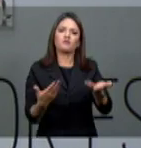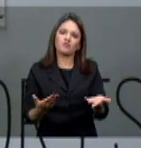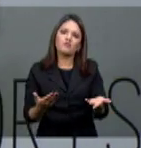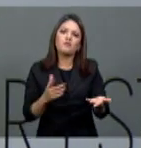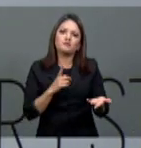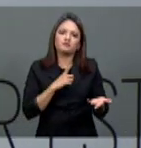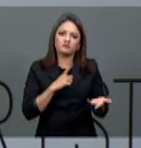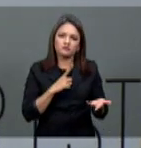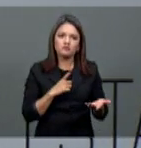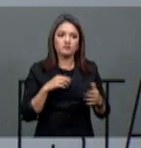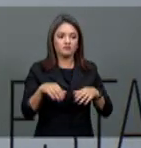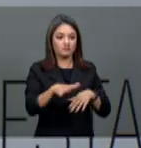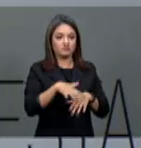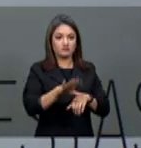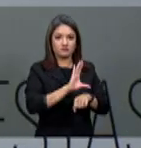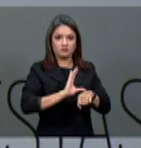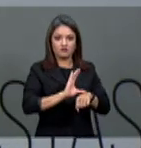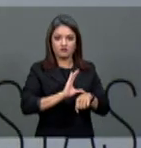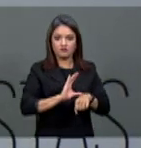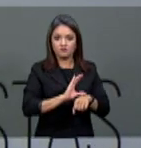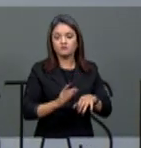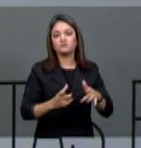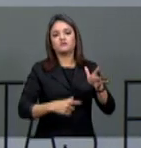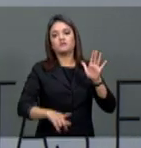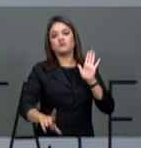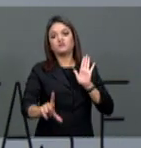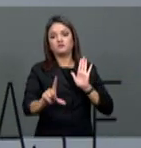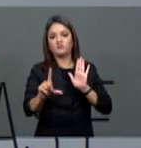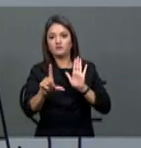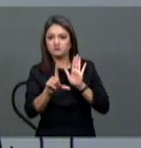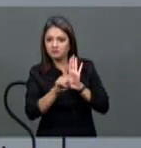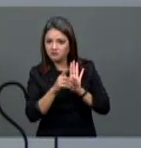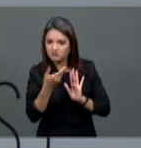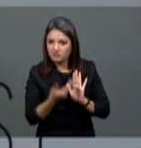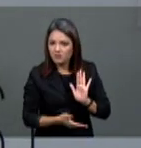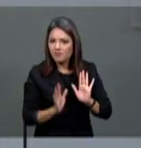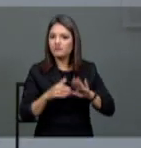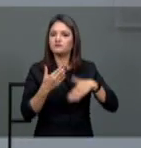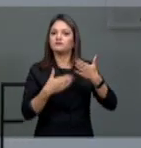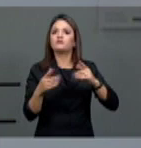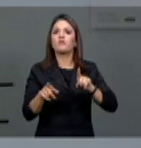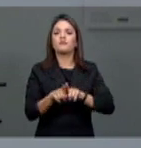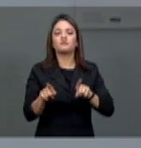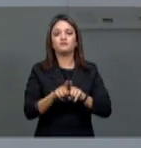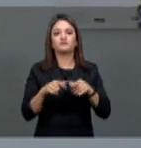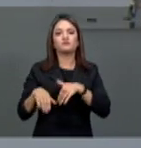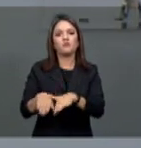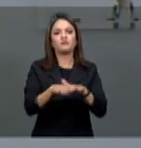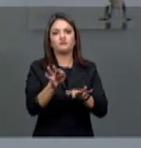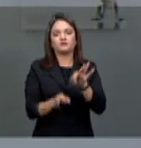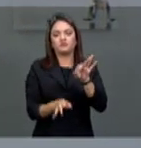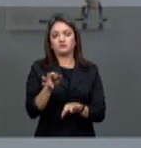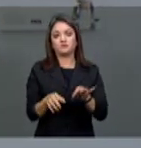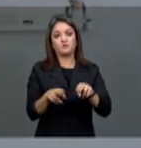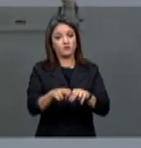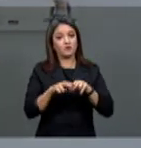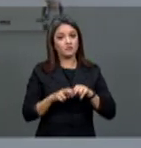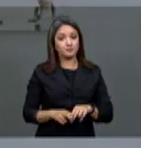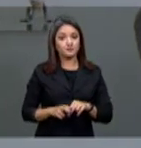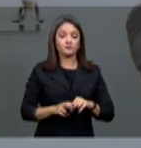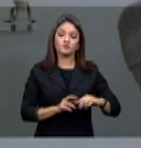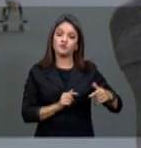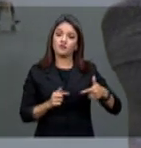referi quanto em nível legal e também a implementação da Equidade da justiça por meio de